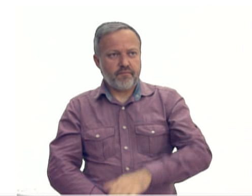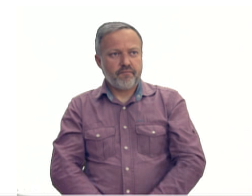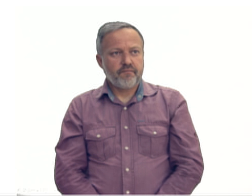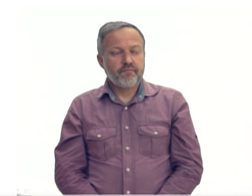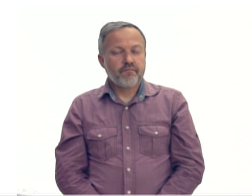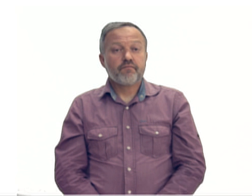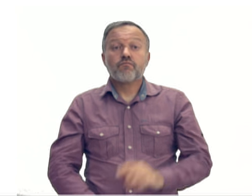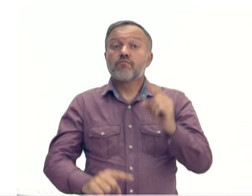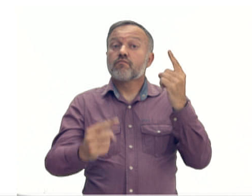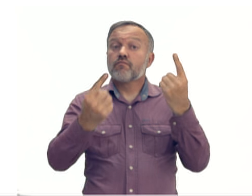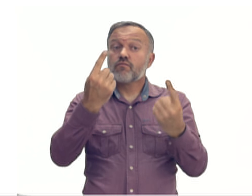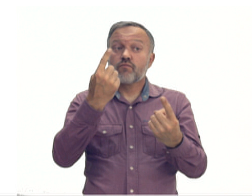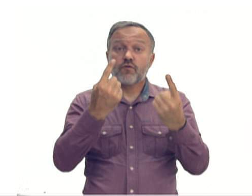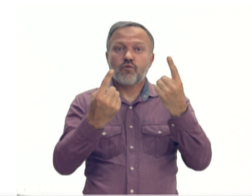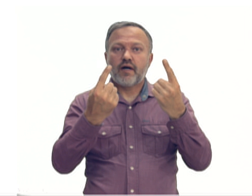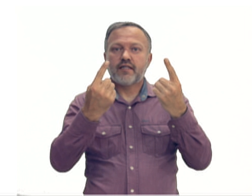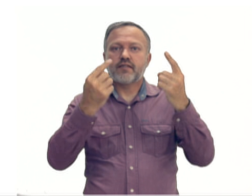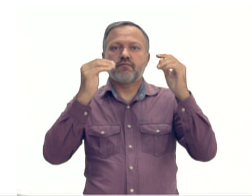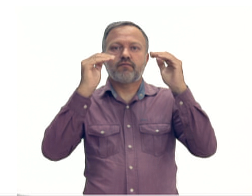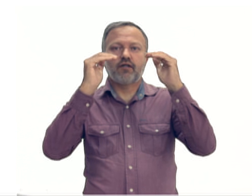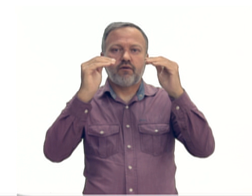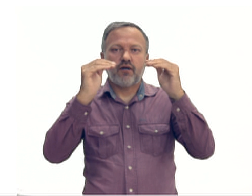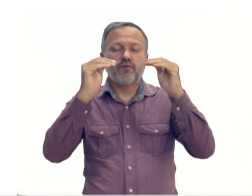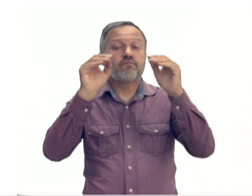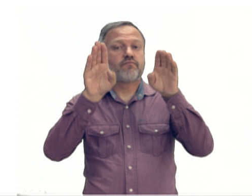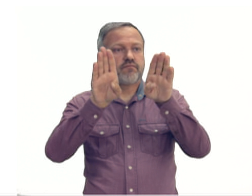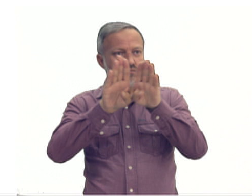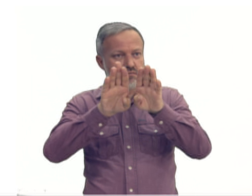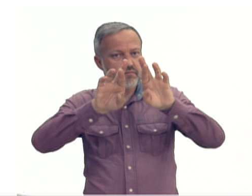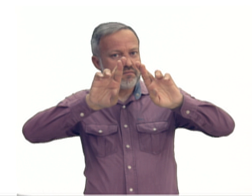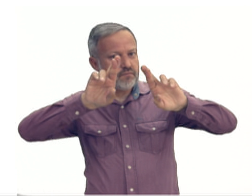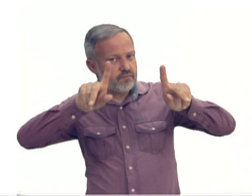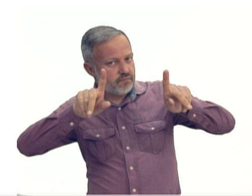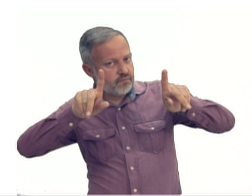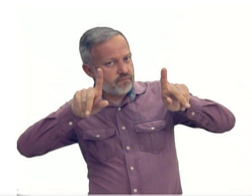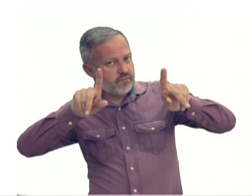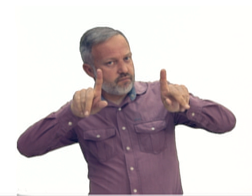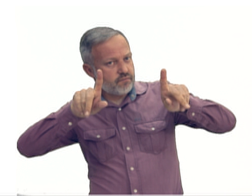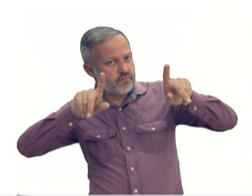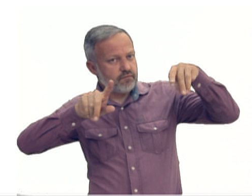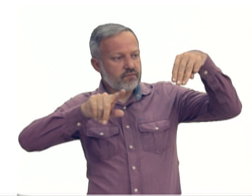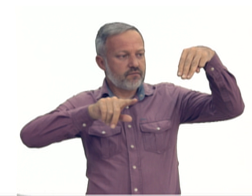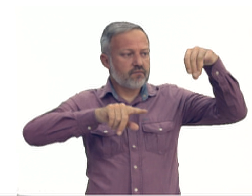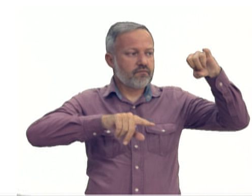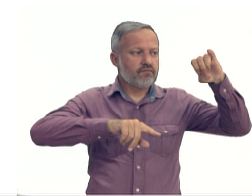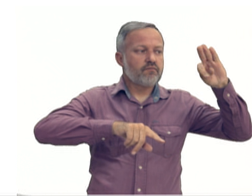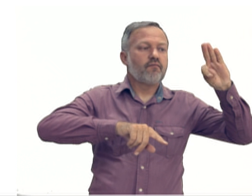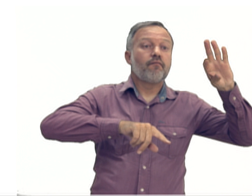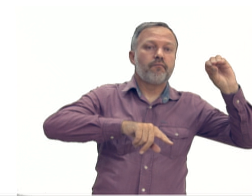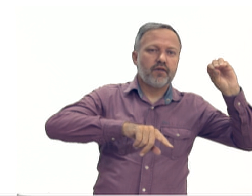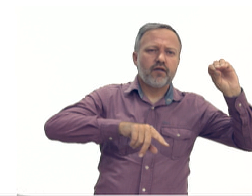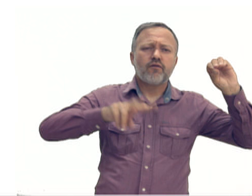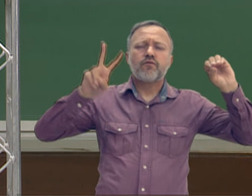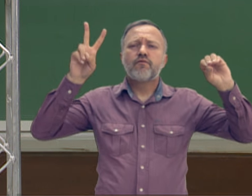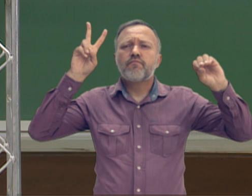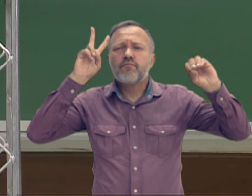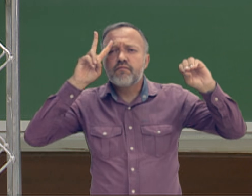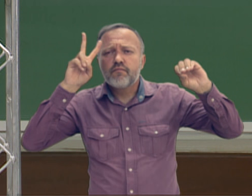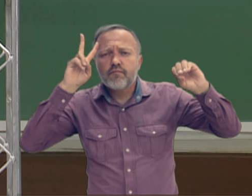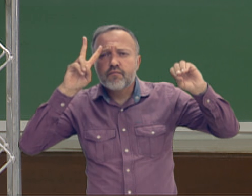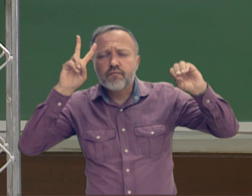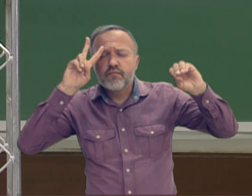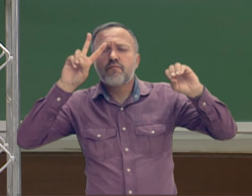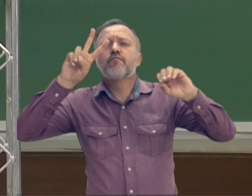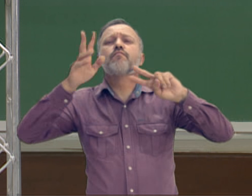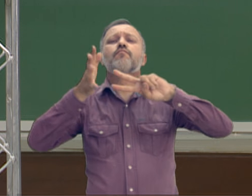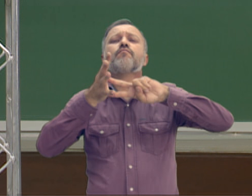Quais as semelhanças e diferenças entre mito e lenda? Vocês sabem? Um minutinho aí para vocês refletirem.